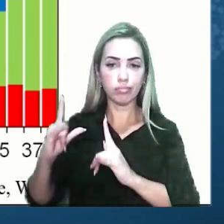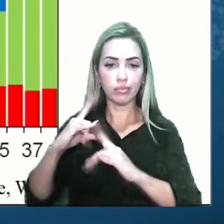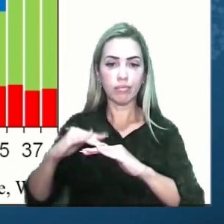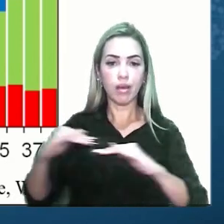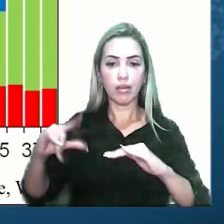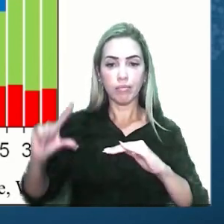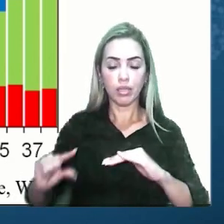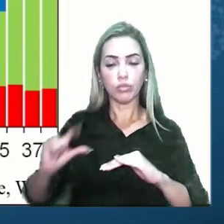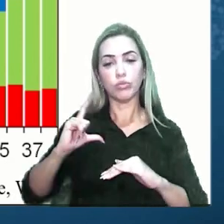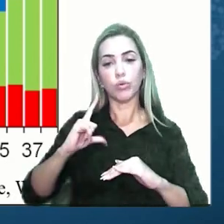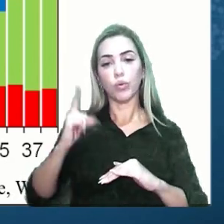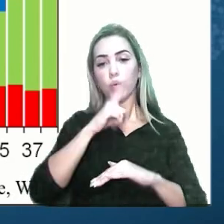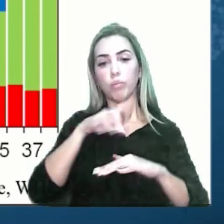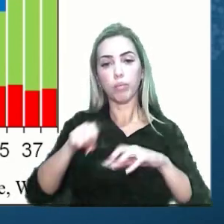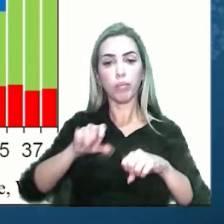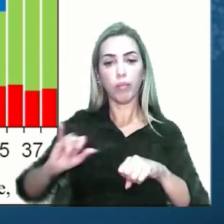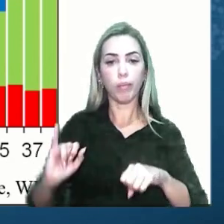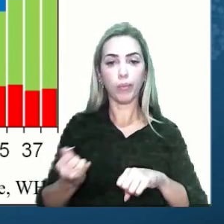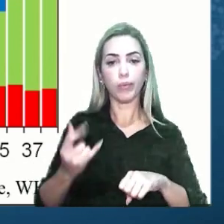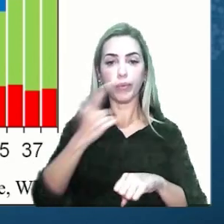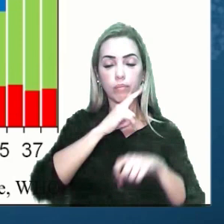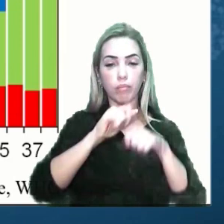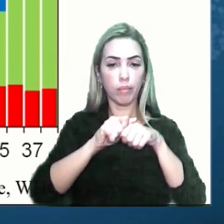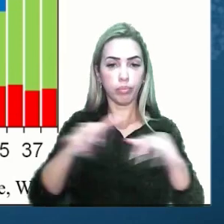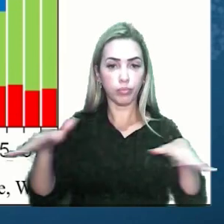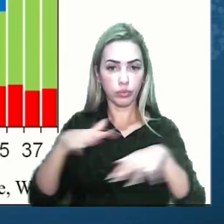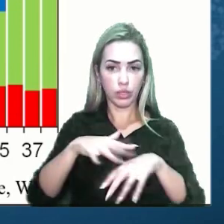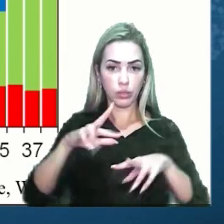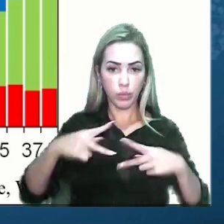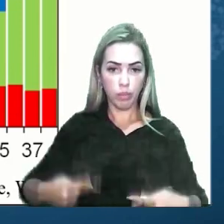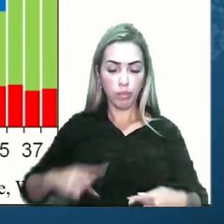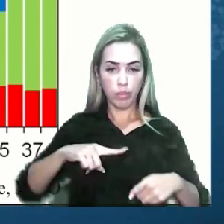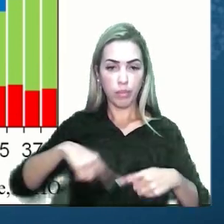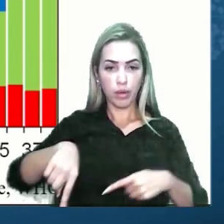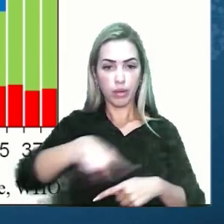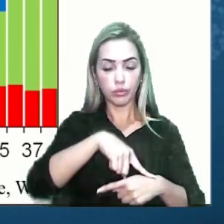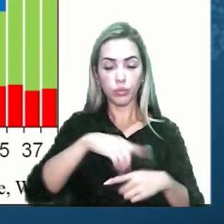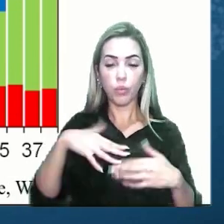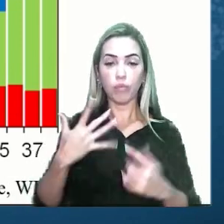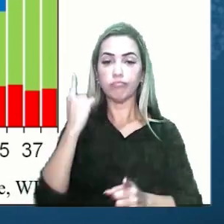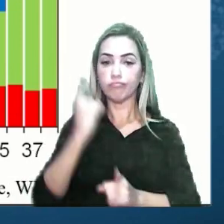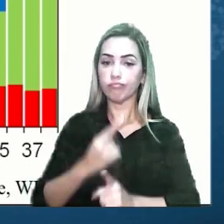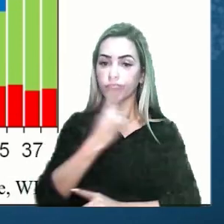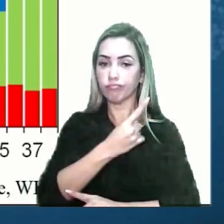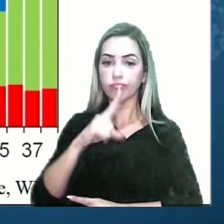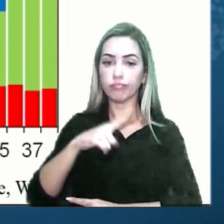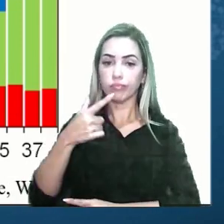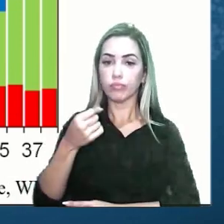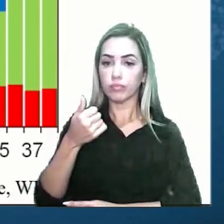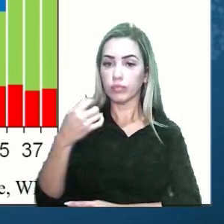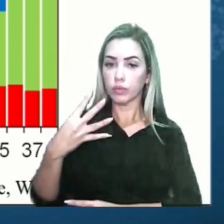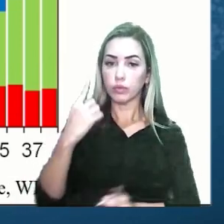e existem menos oportunidades para transmissão entre seres humanos. E quando esse surto foi identificado em